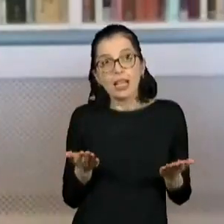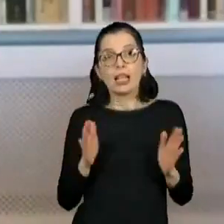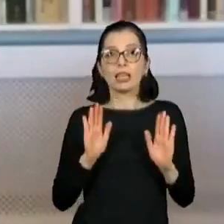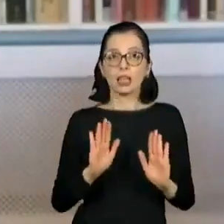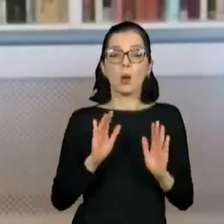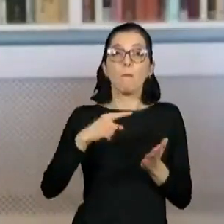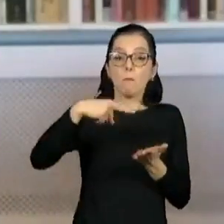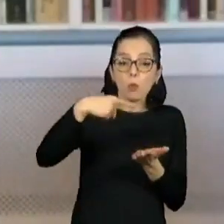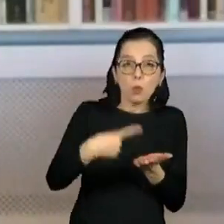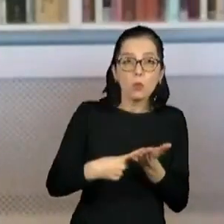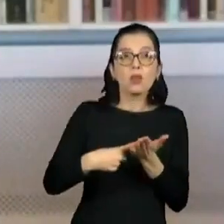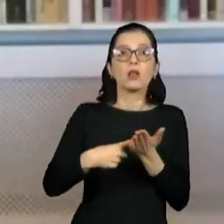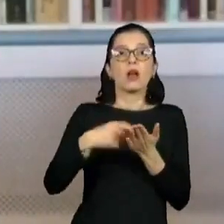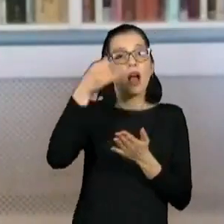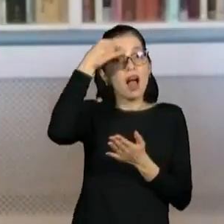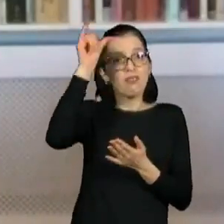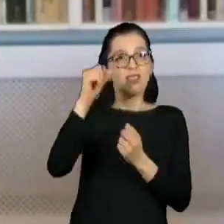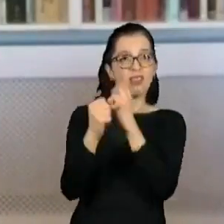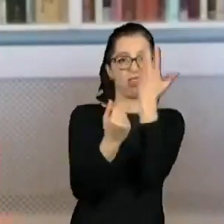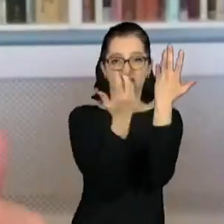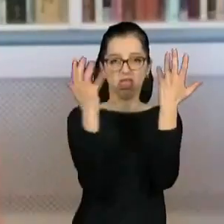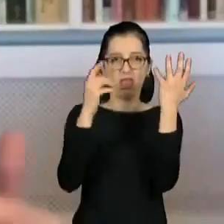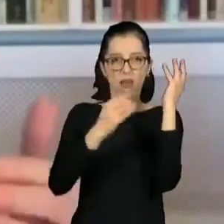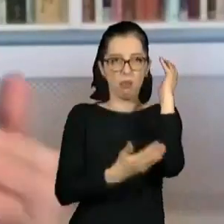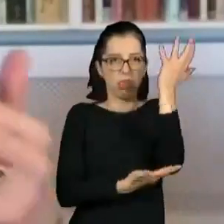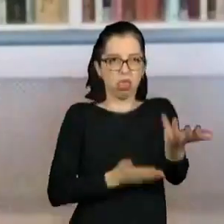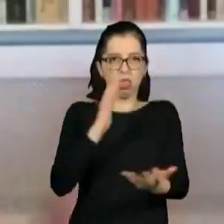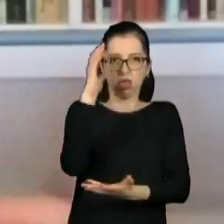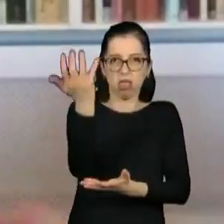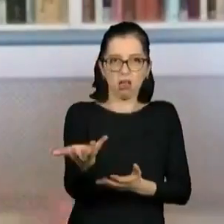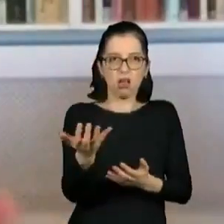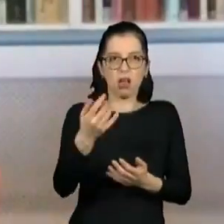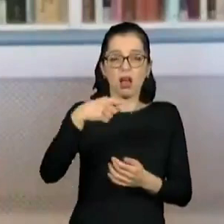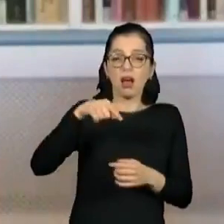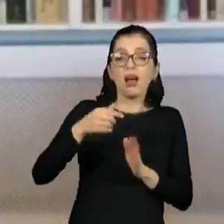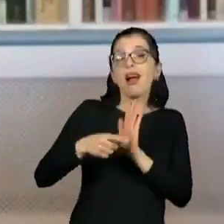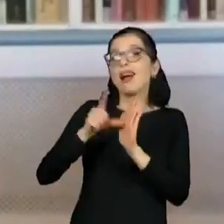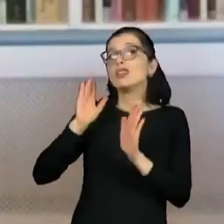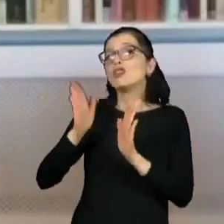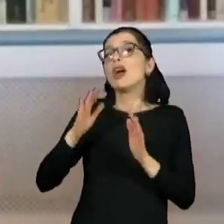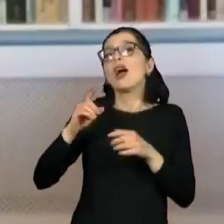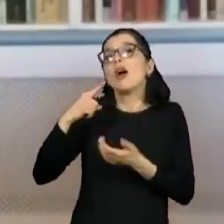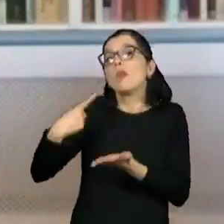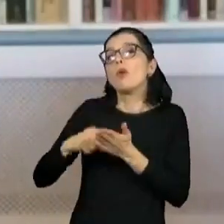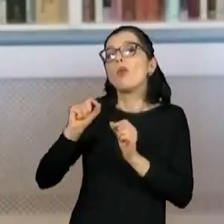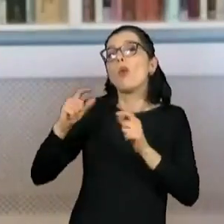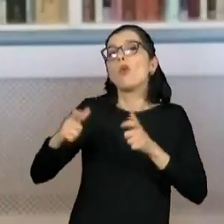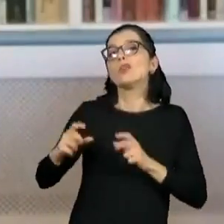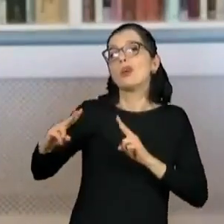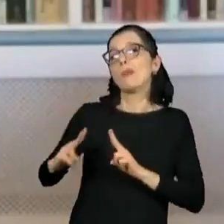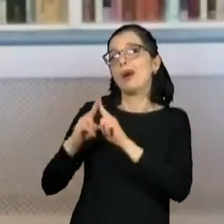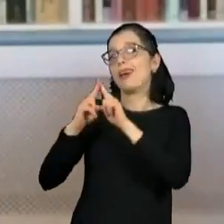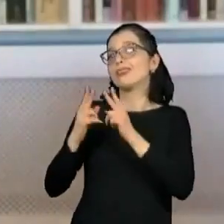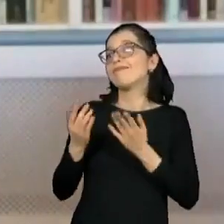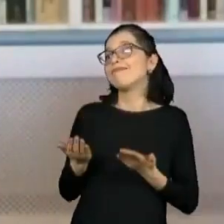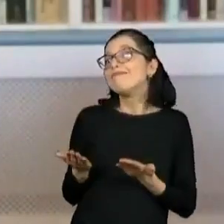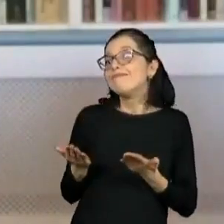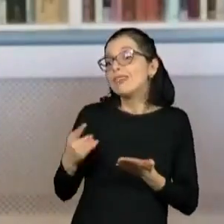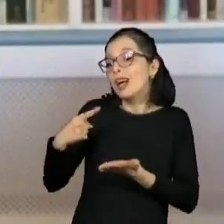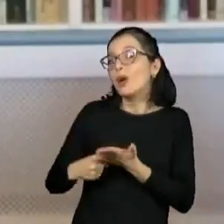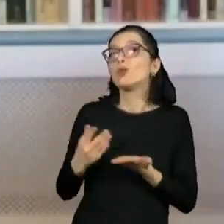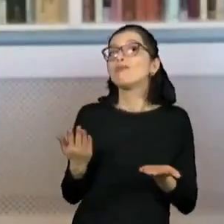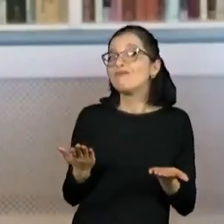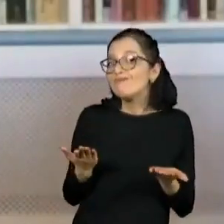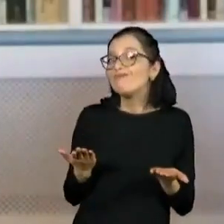o atendimento stamping deforestation of Rage and some of Heroes o anos